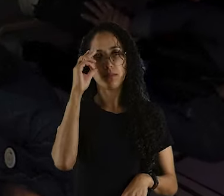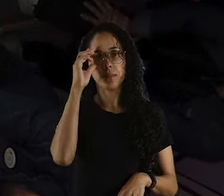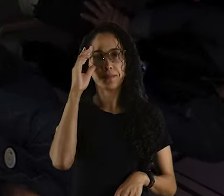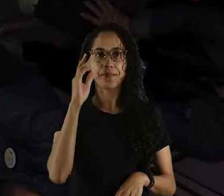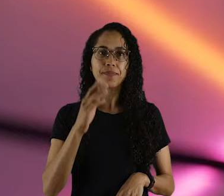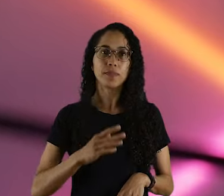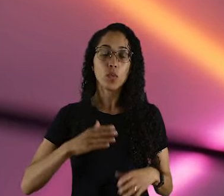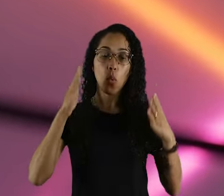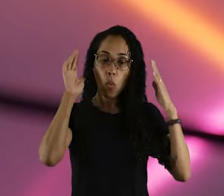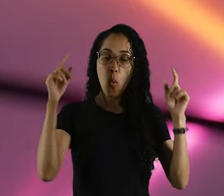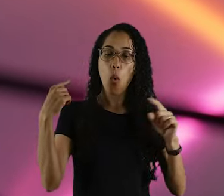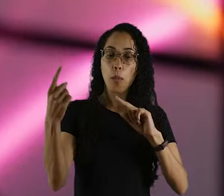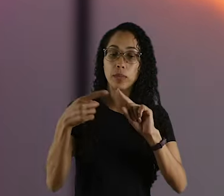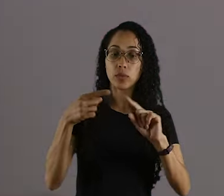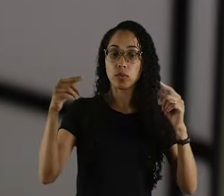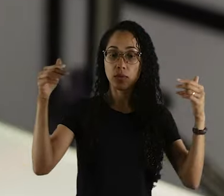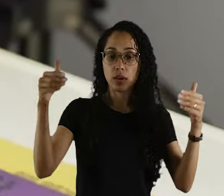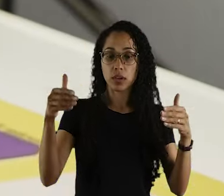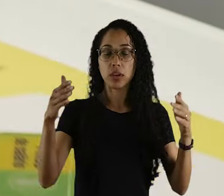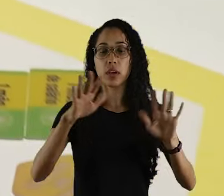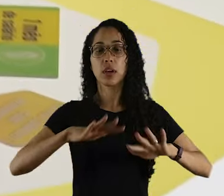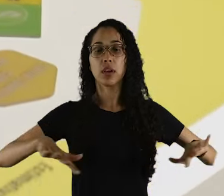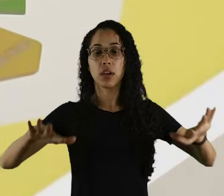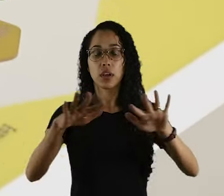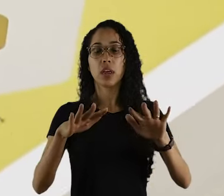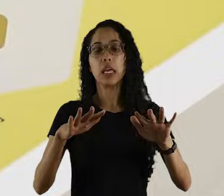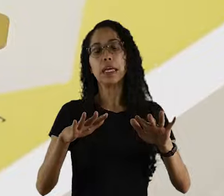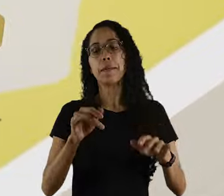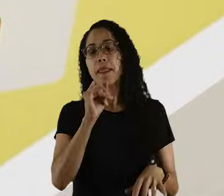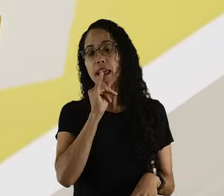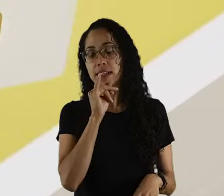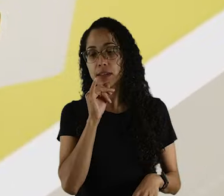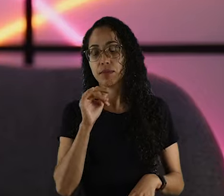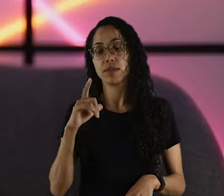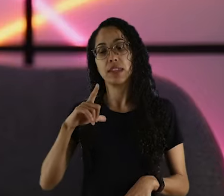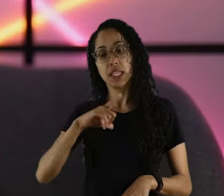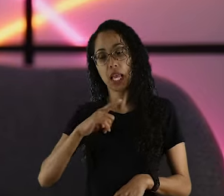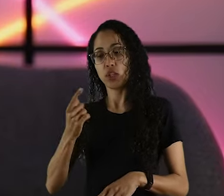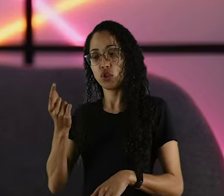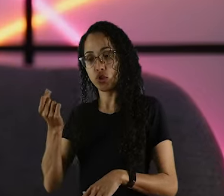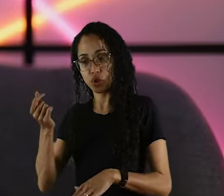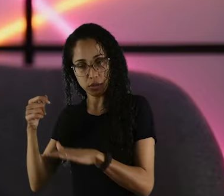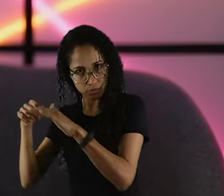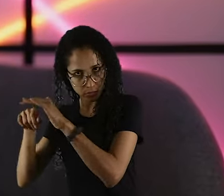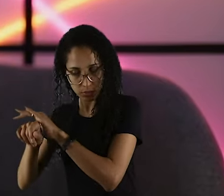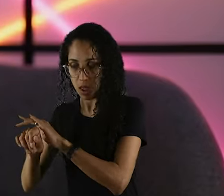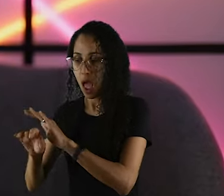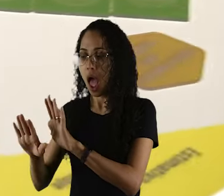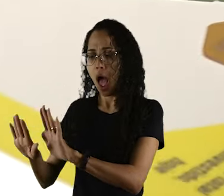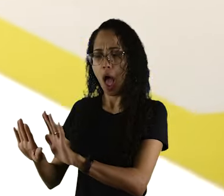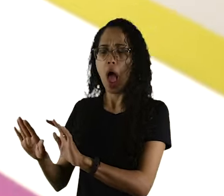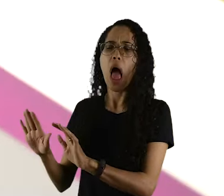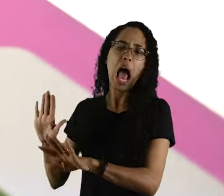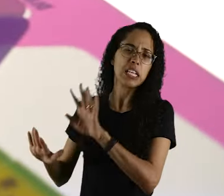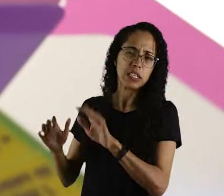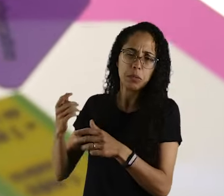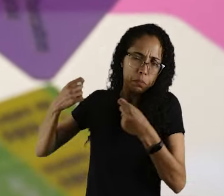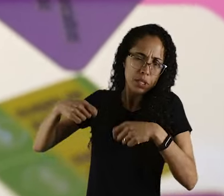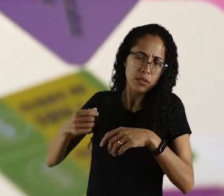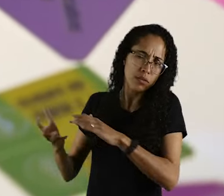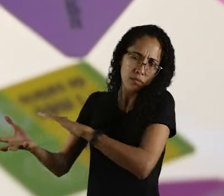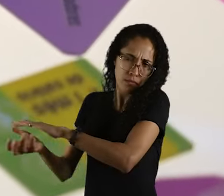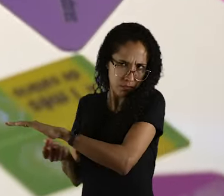é, esse aqui sim, em algum momento eu vou utilizar esse dinheiro, tá ali, tá disponível, mas a ideia desses aqui é fazer com que em